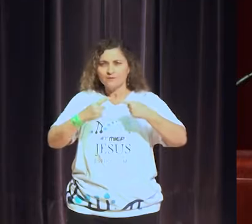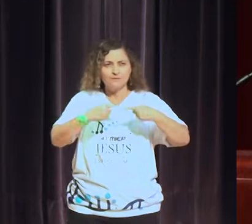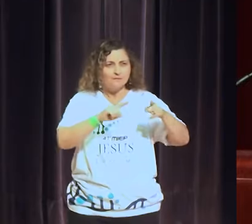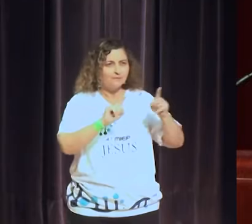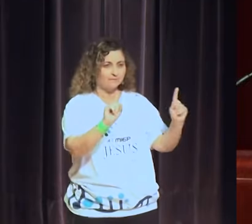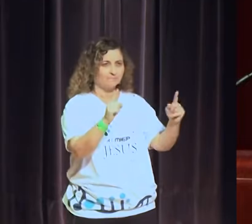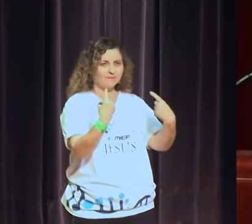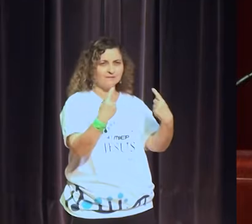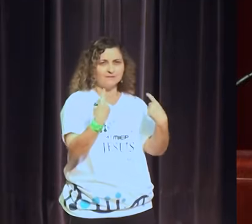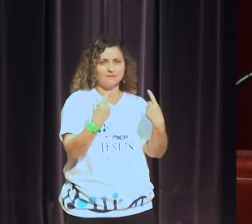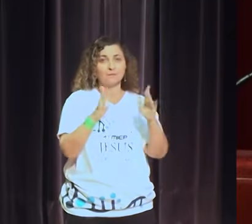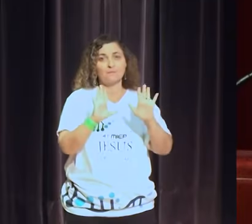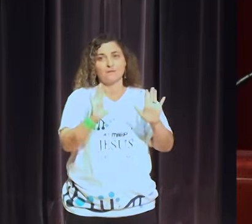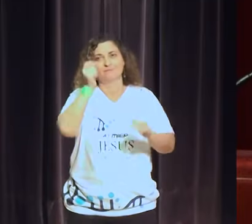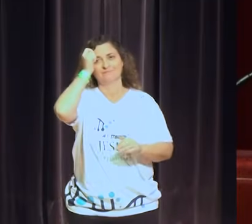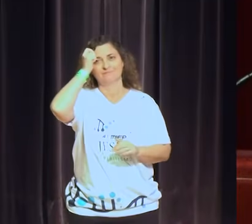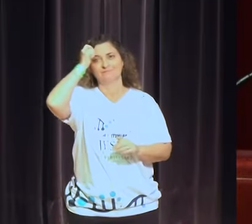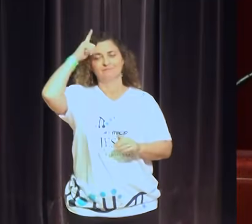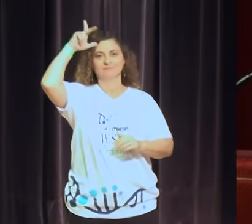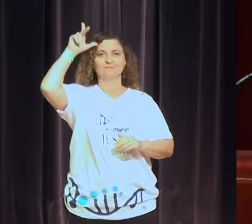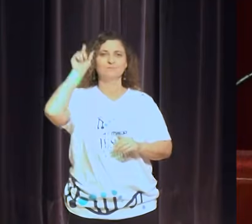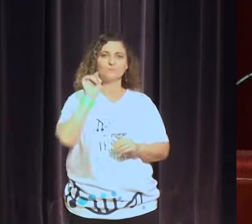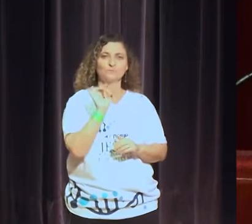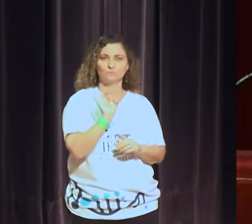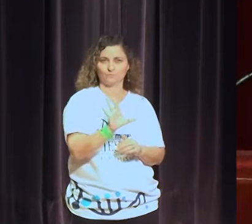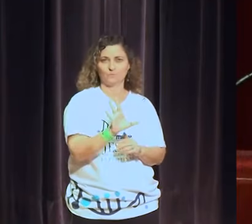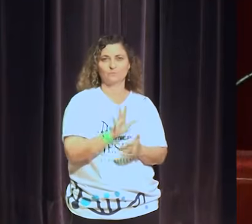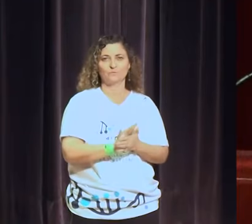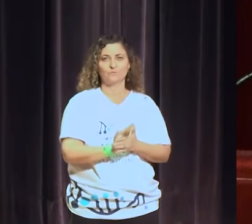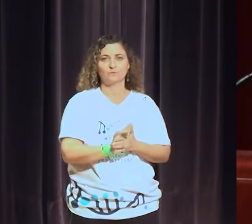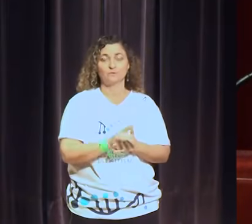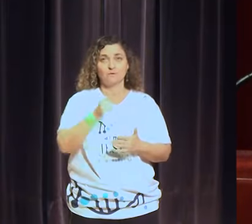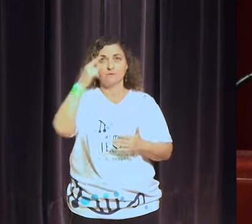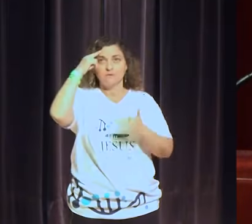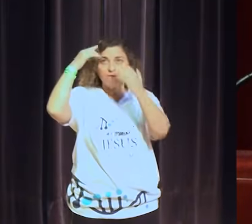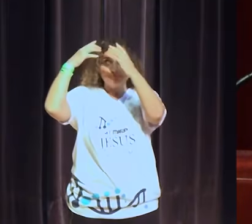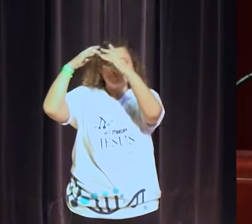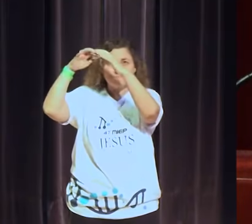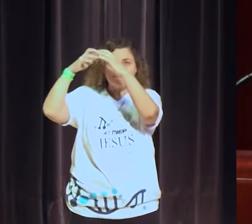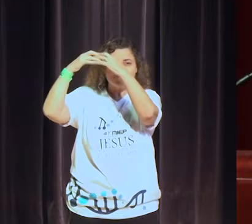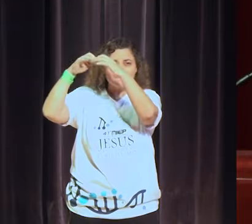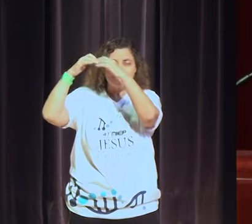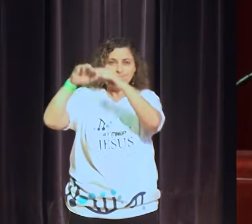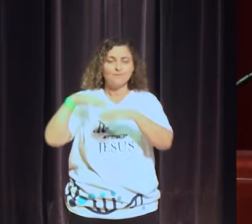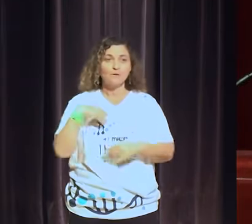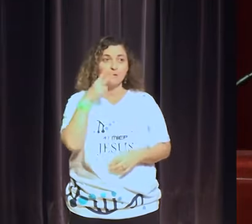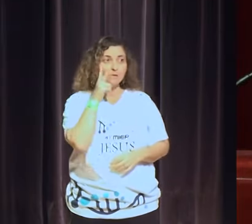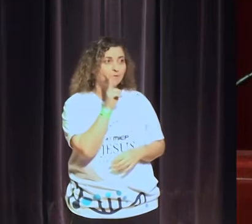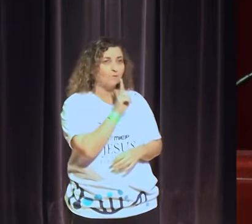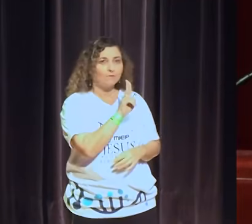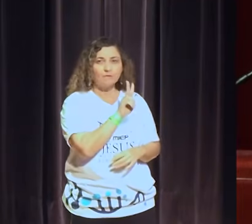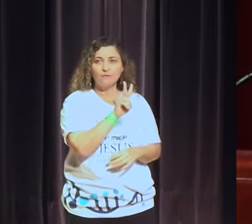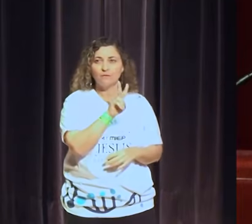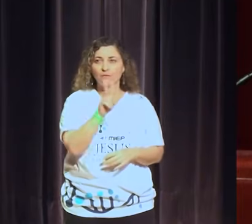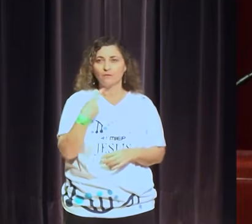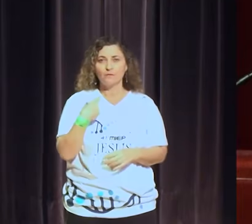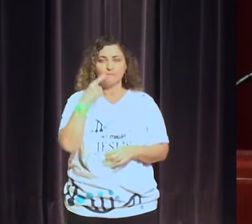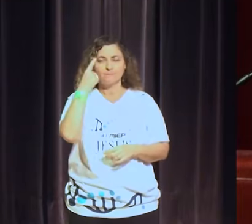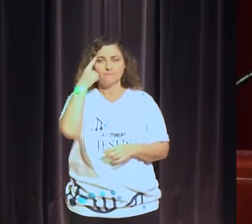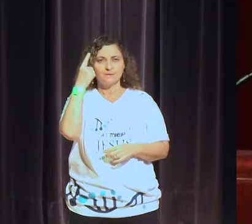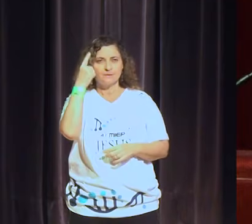provocativa no sentido de ideias, de reflexões, de olhar as coisas de